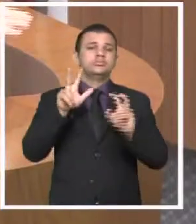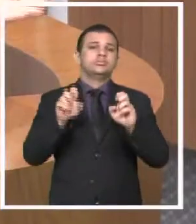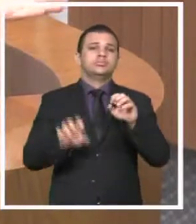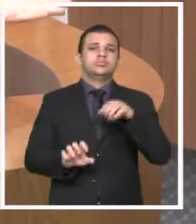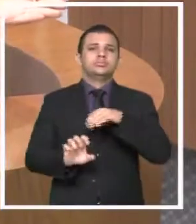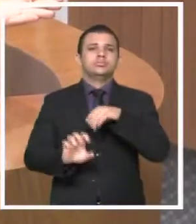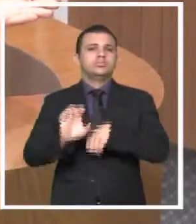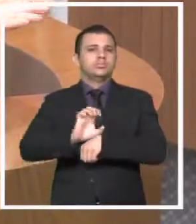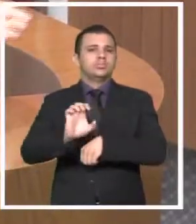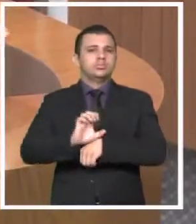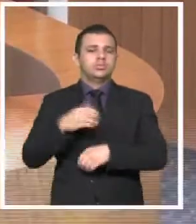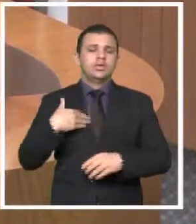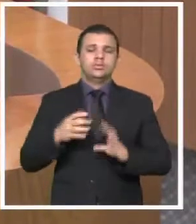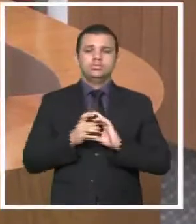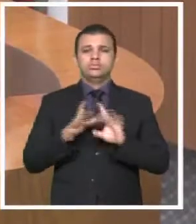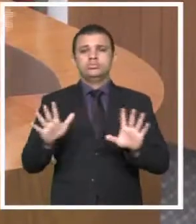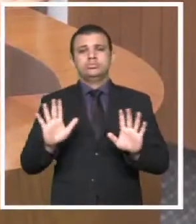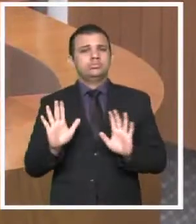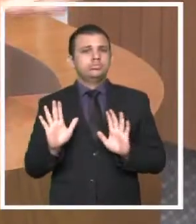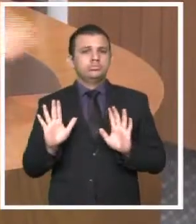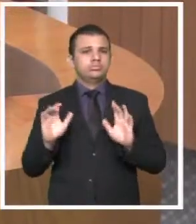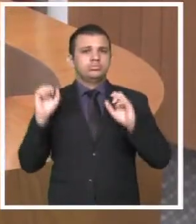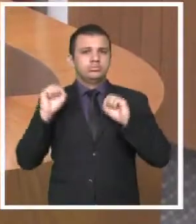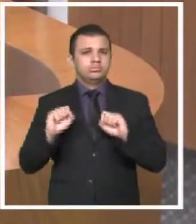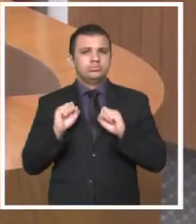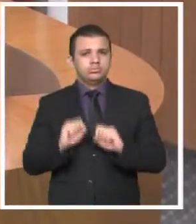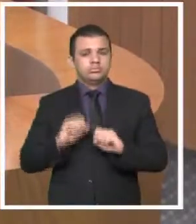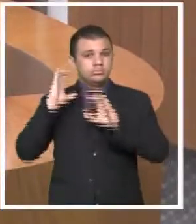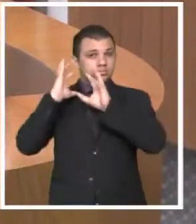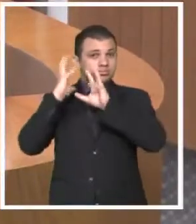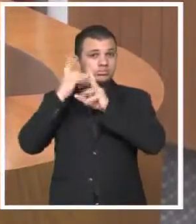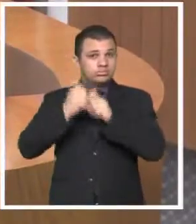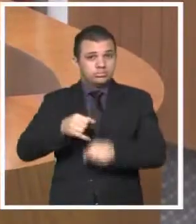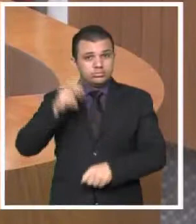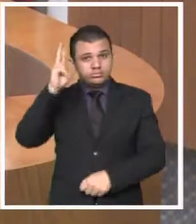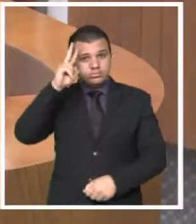estou aqui aberto a fazer uma revisão